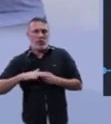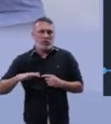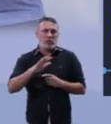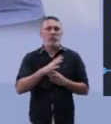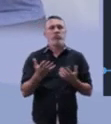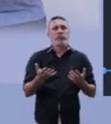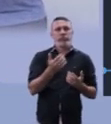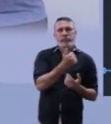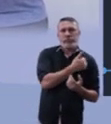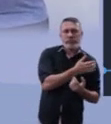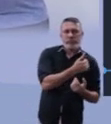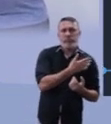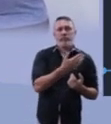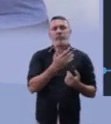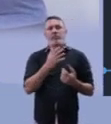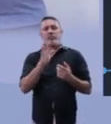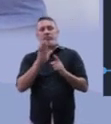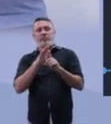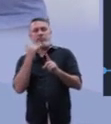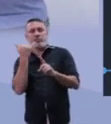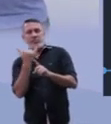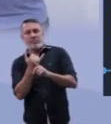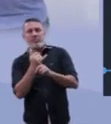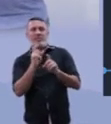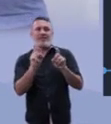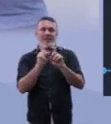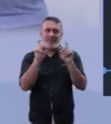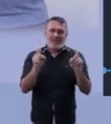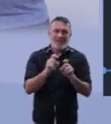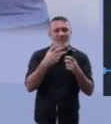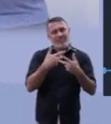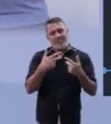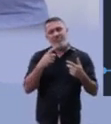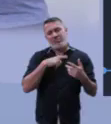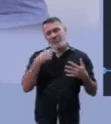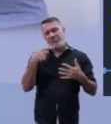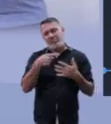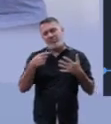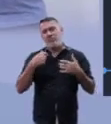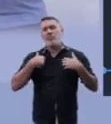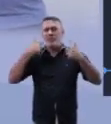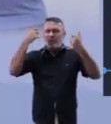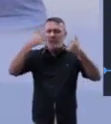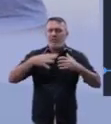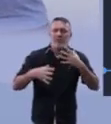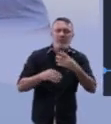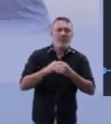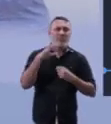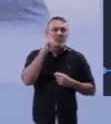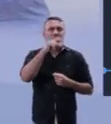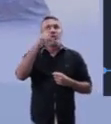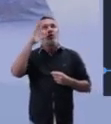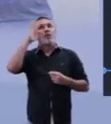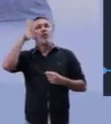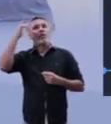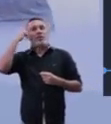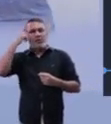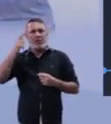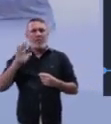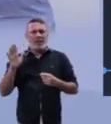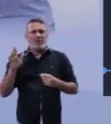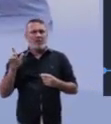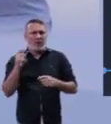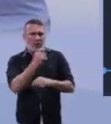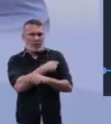sociedade. Preconceito, né, o cyberbullying, todas essas informações. Ele não colocou ali, eu só estou citando para vocês o que seria isso aí.